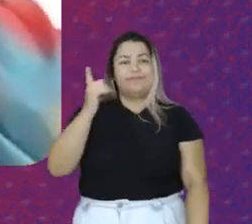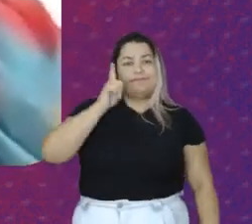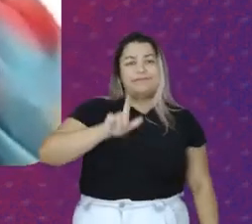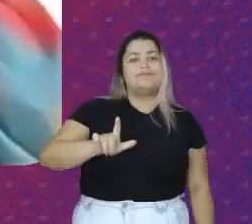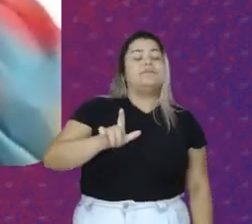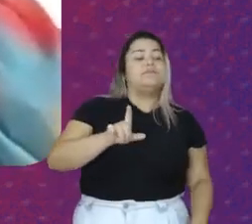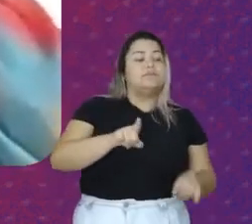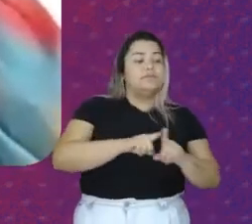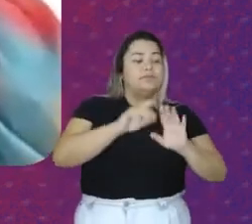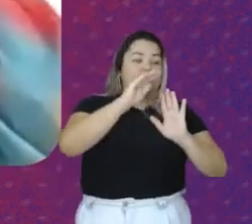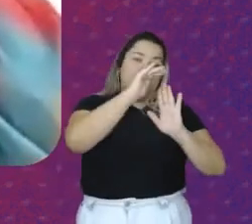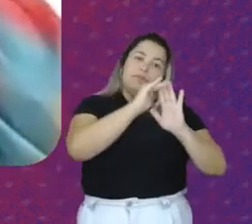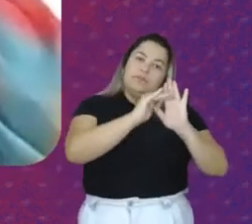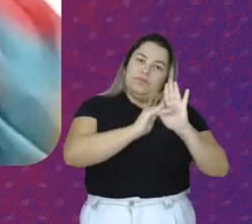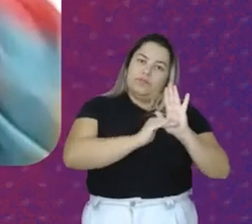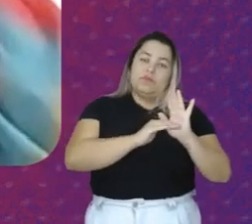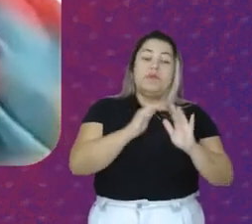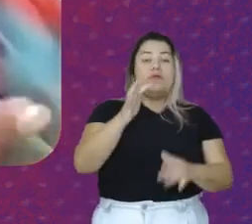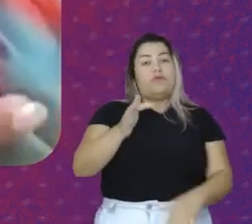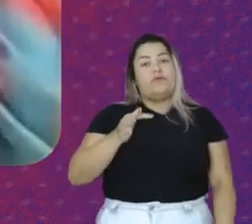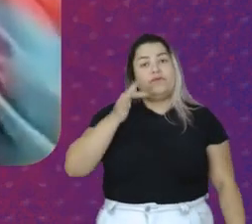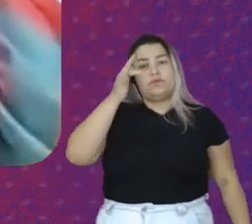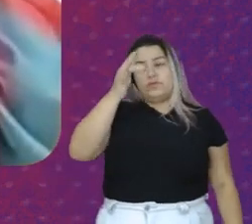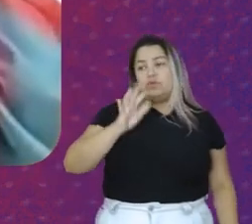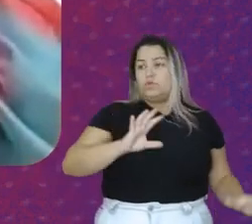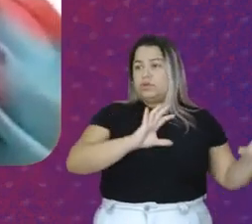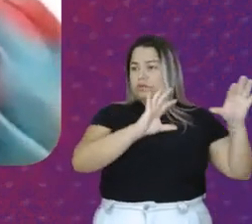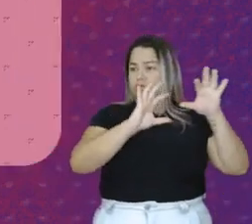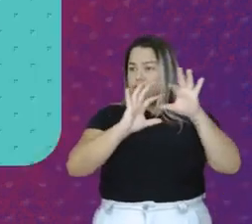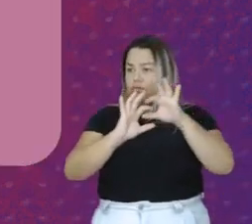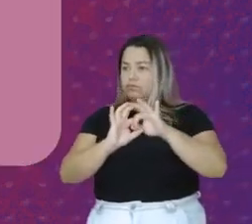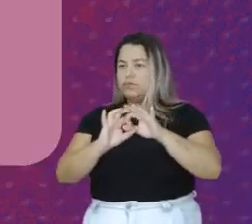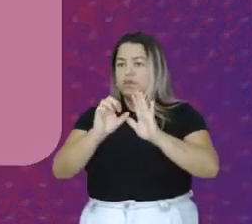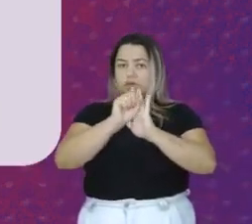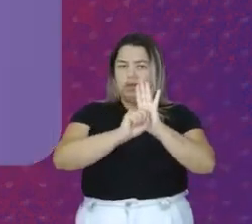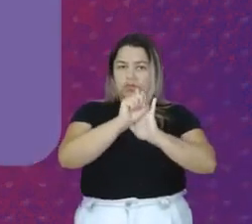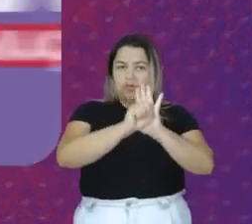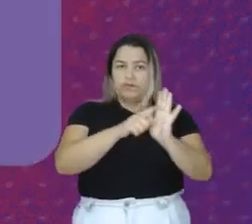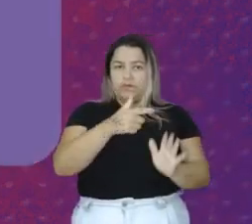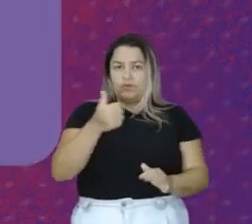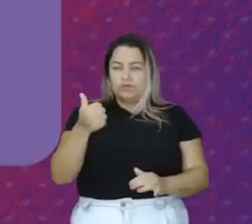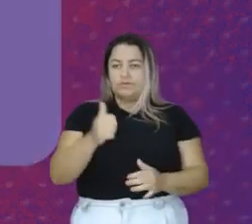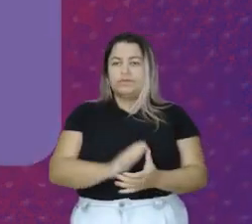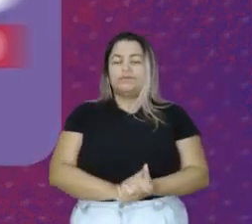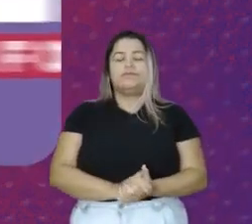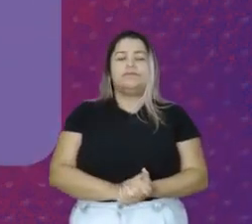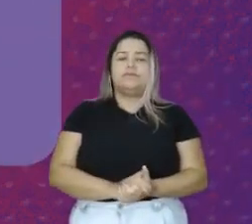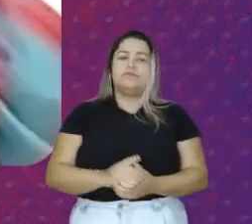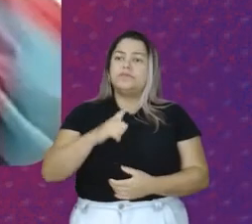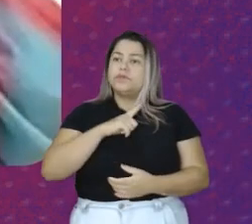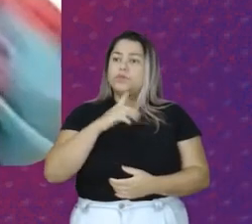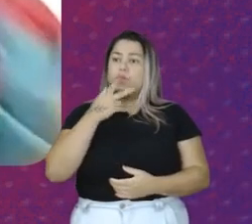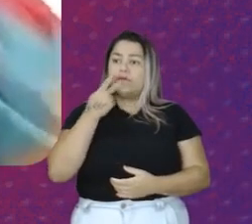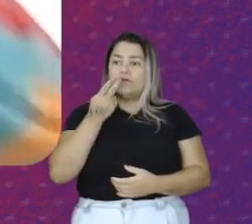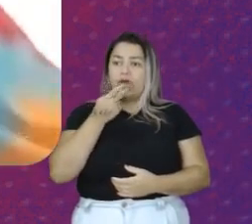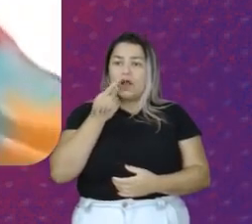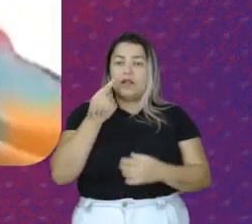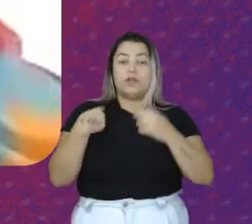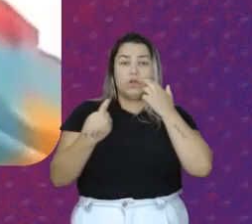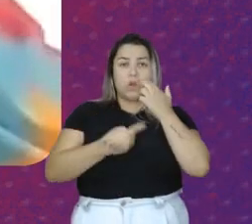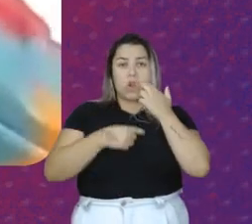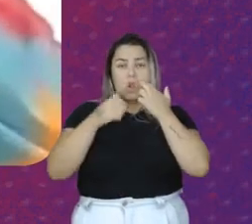uma agenda que aponte para o futuro conectada com o século XXI. Tem gente que fala que nós,